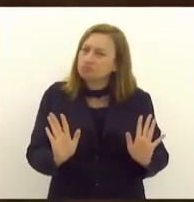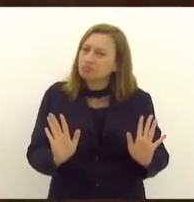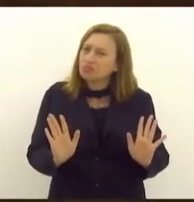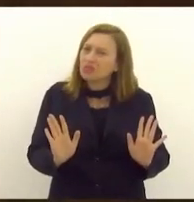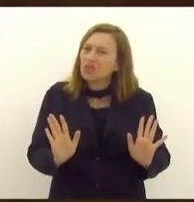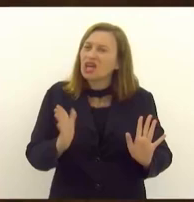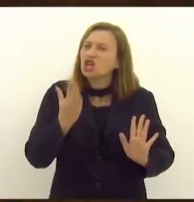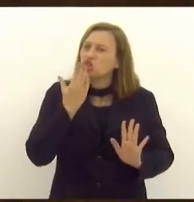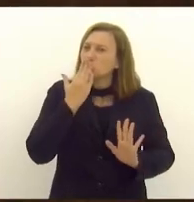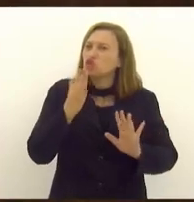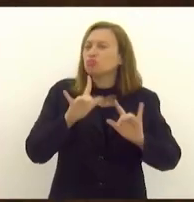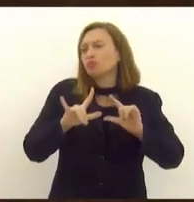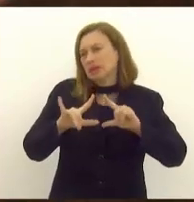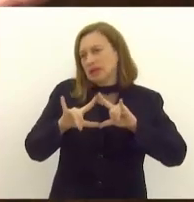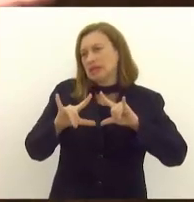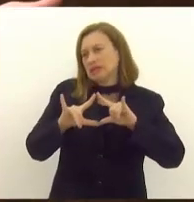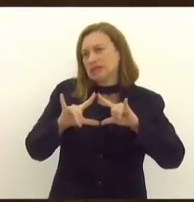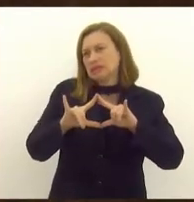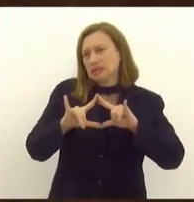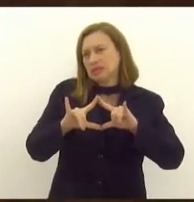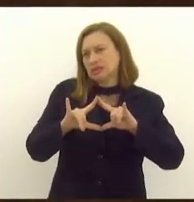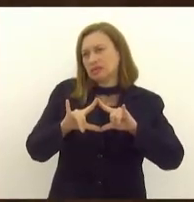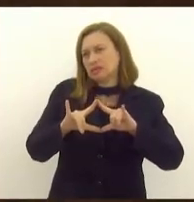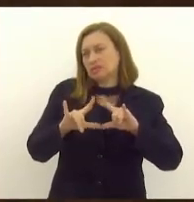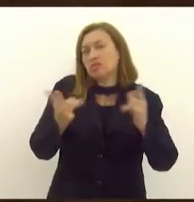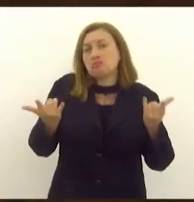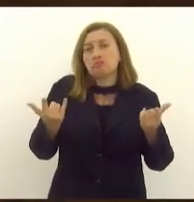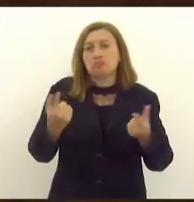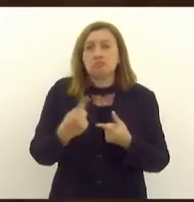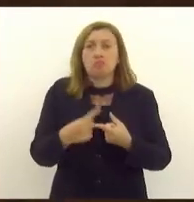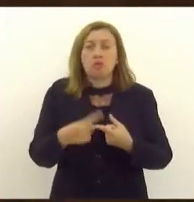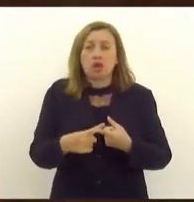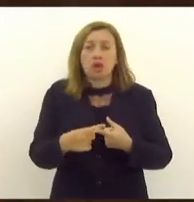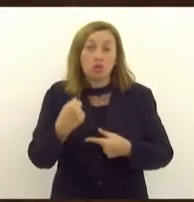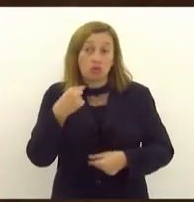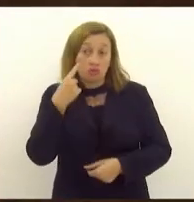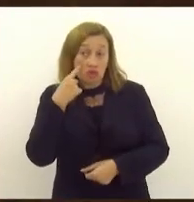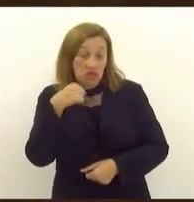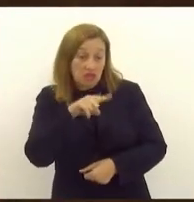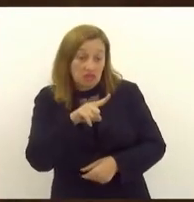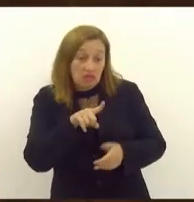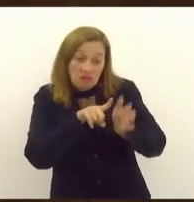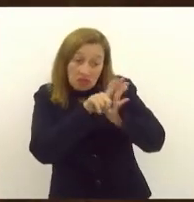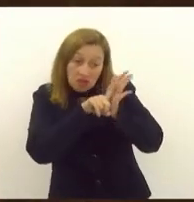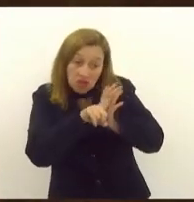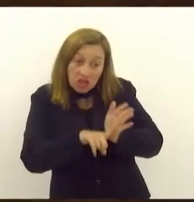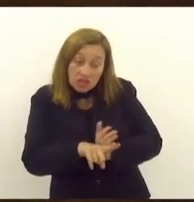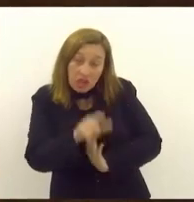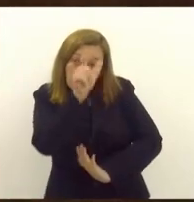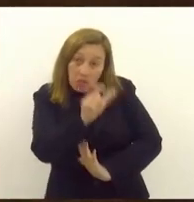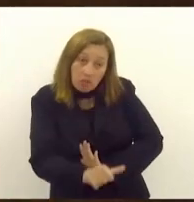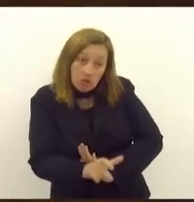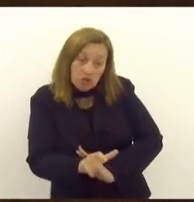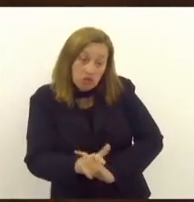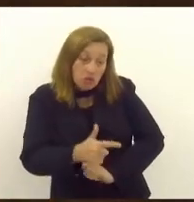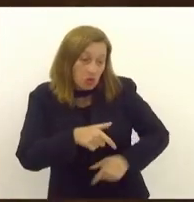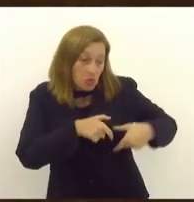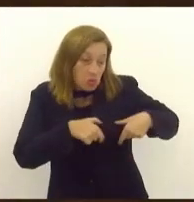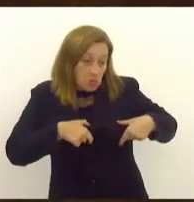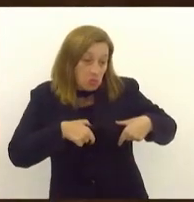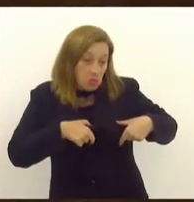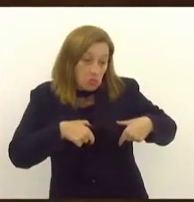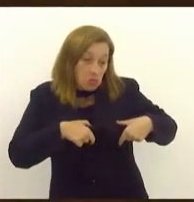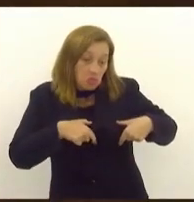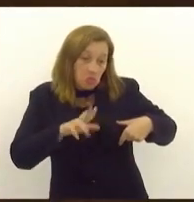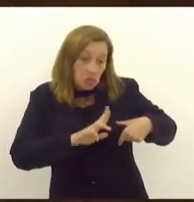tipo milícia tipo milícia mesmo porque quando você é fiscalizado por uma pessoa que não tem um crachá identificando